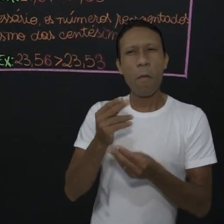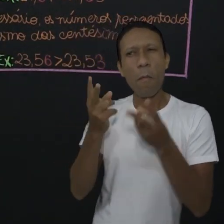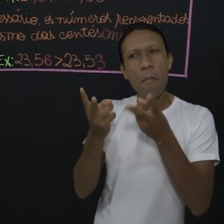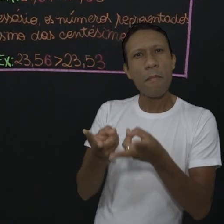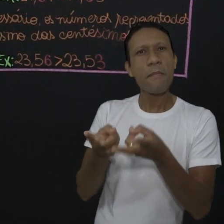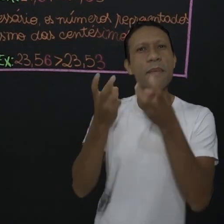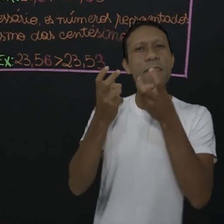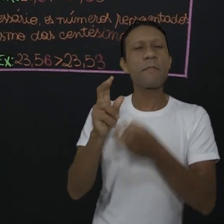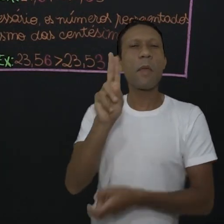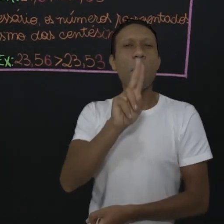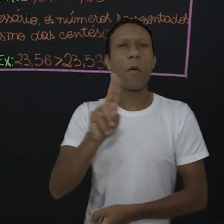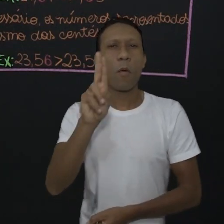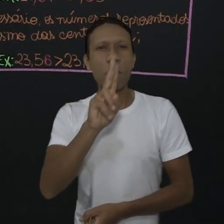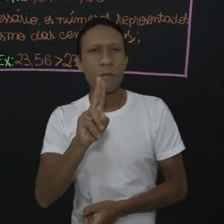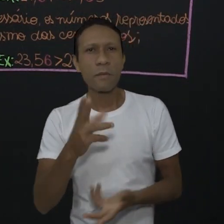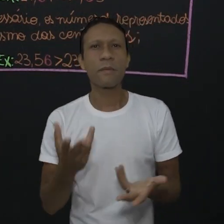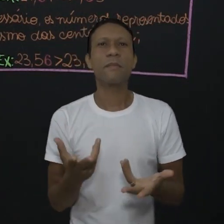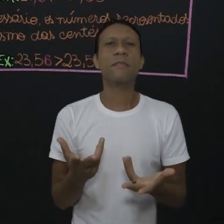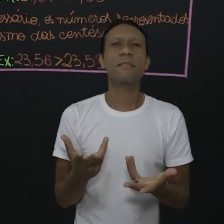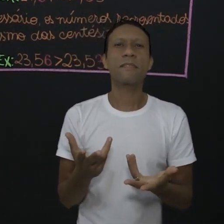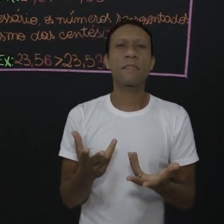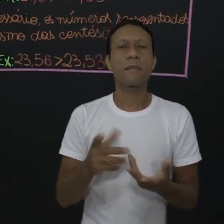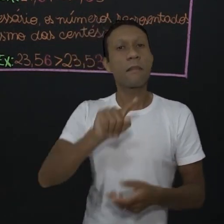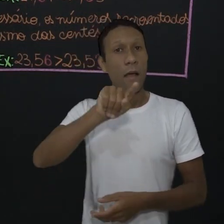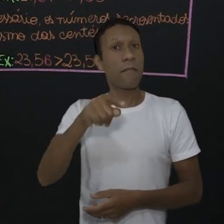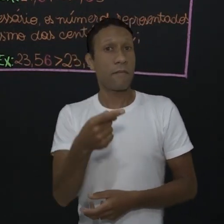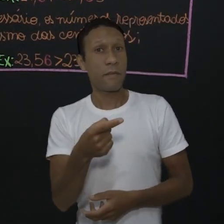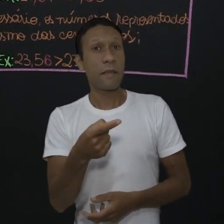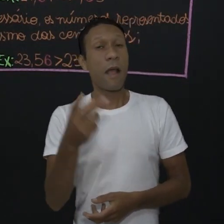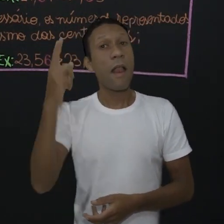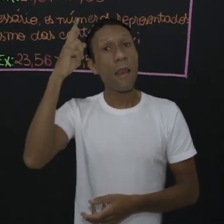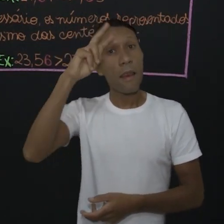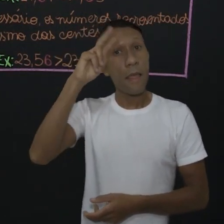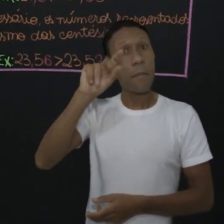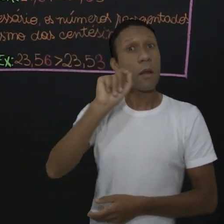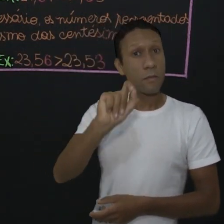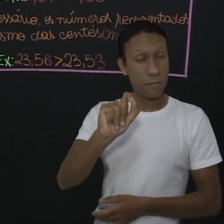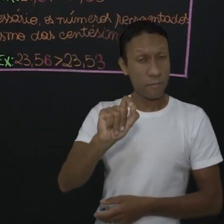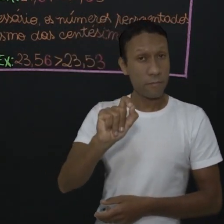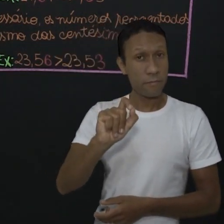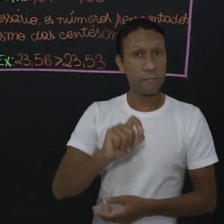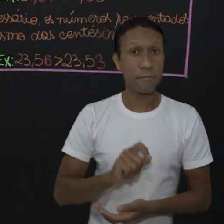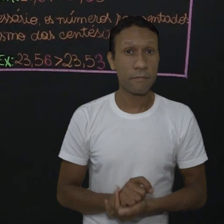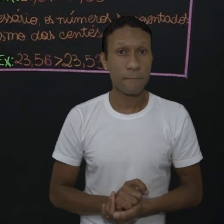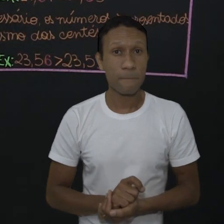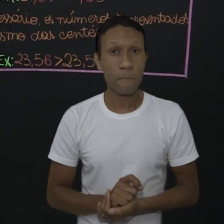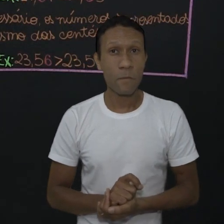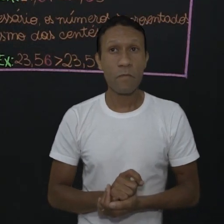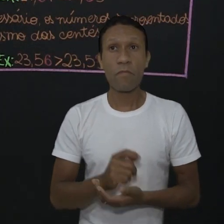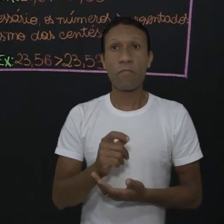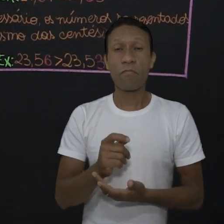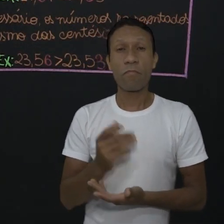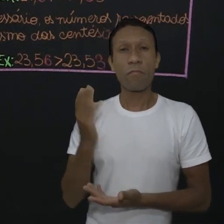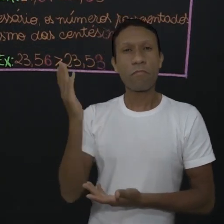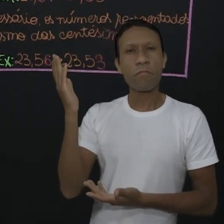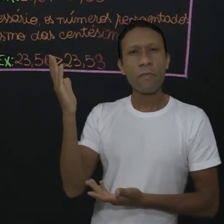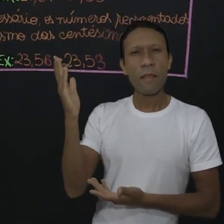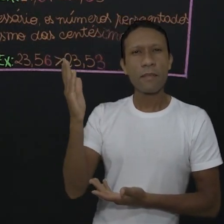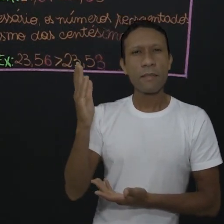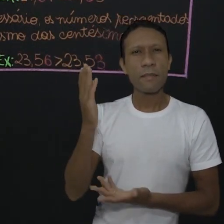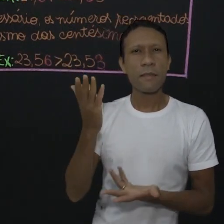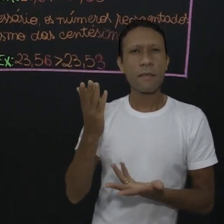esses números utilizando, aliás, com a utilização da vírgula. Lembrando que, rapidamente, tá? Esse pontinho